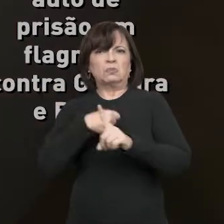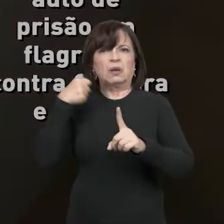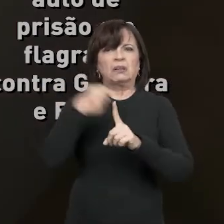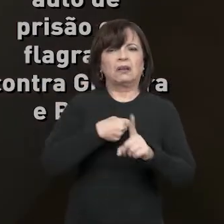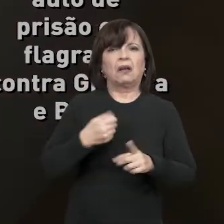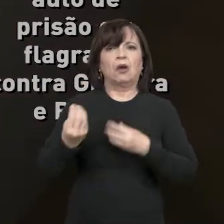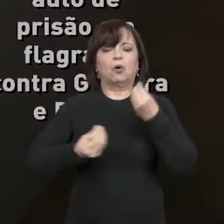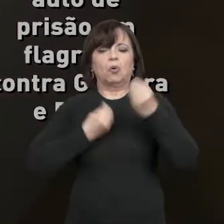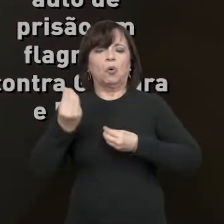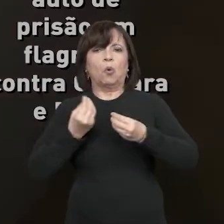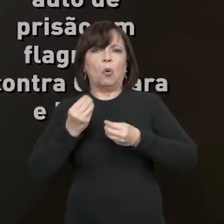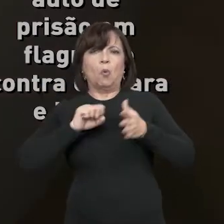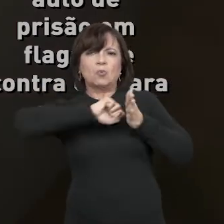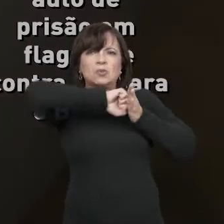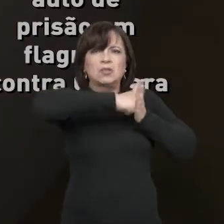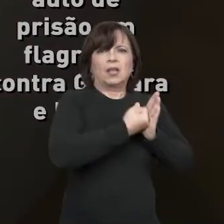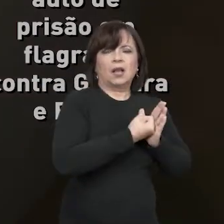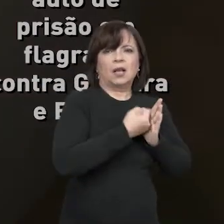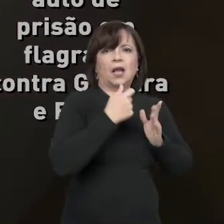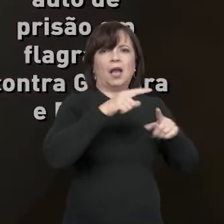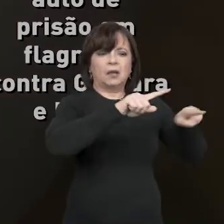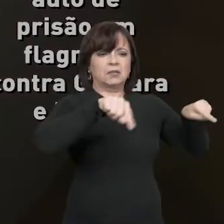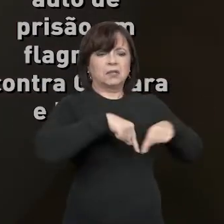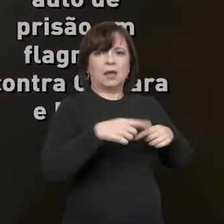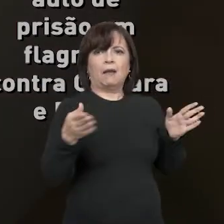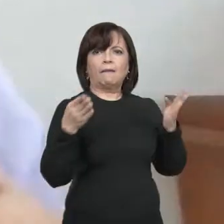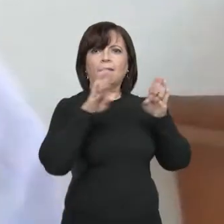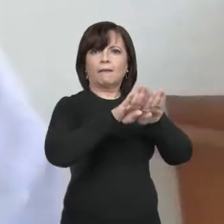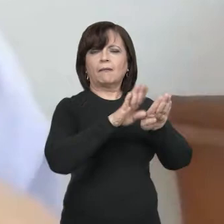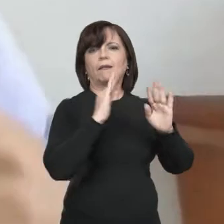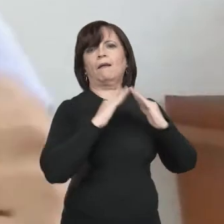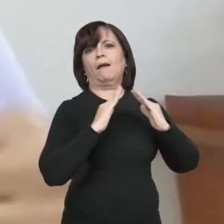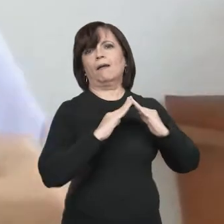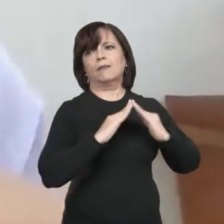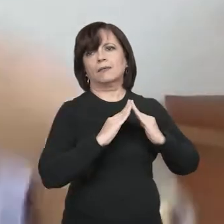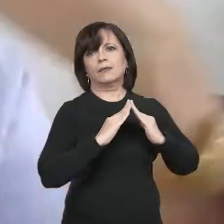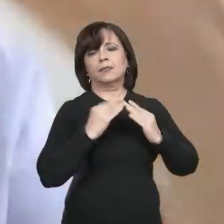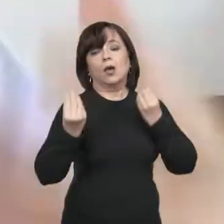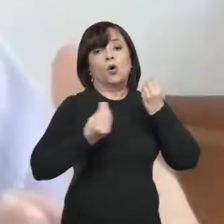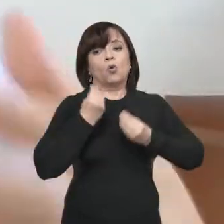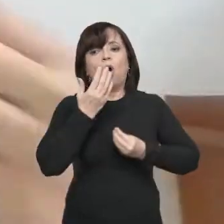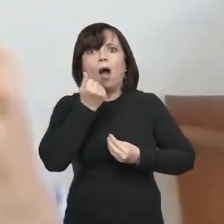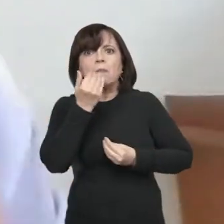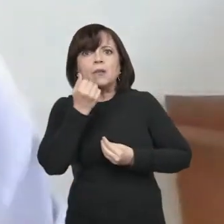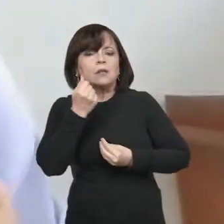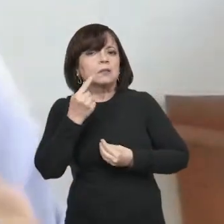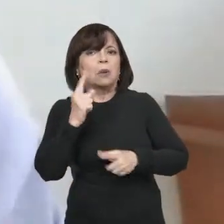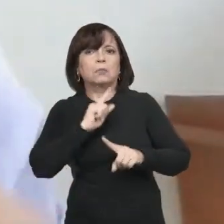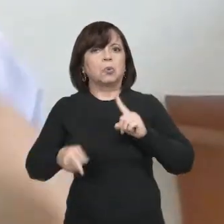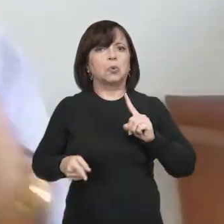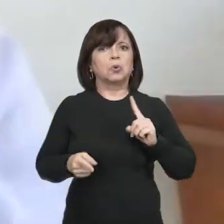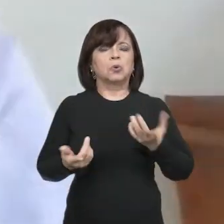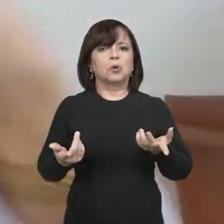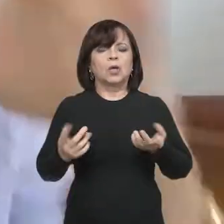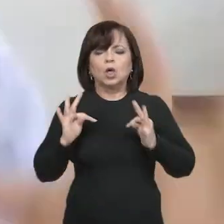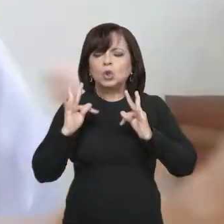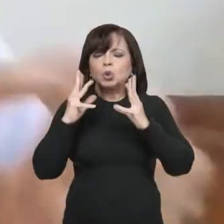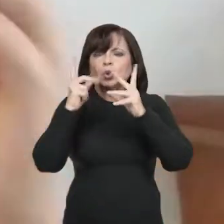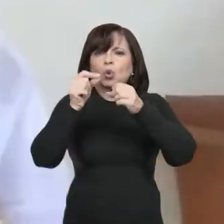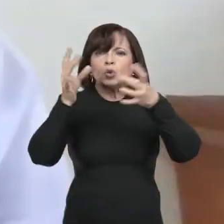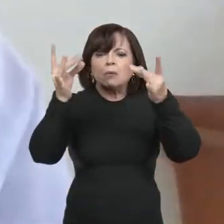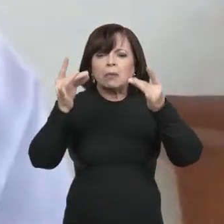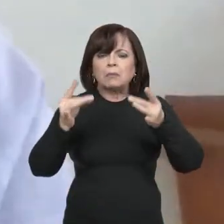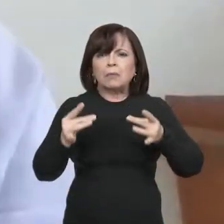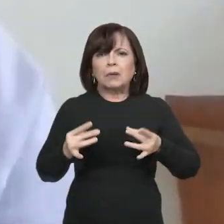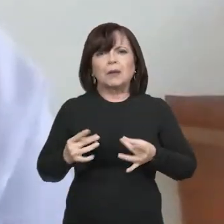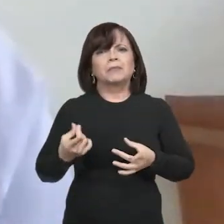elas espancavam, a forma como trancavam a menina dentro da casa, a restrição da sua alimentação, tudo isso